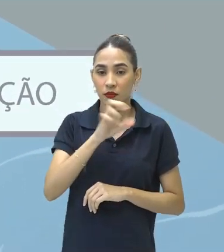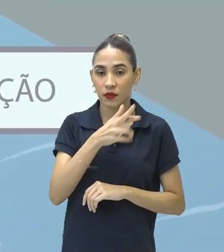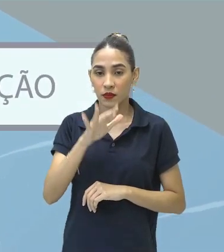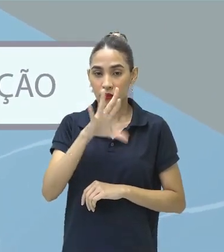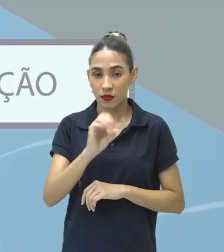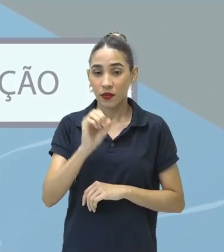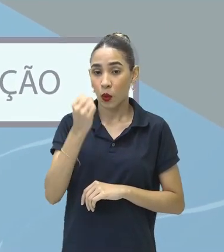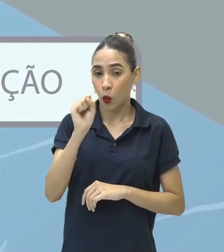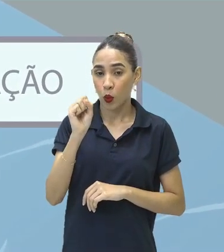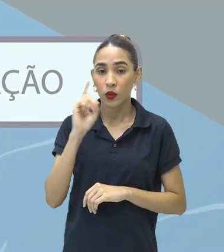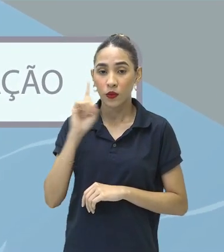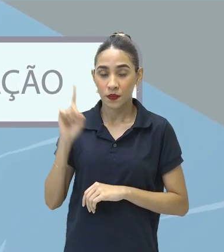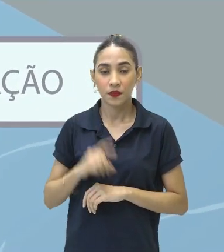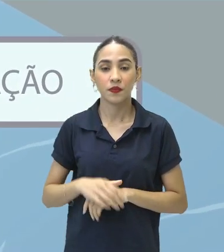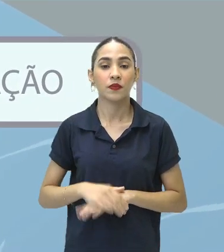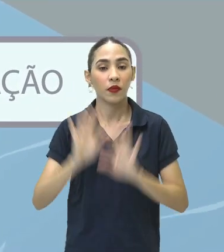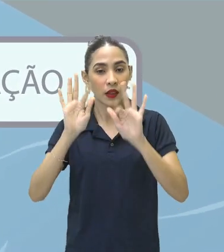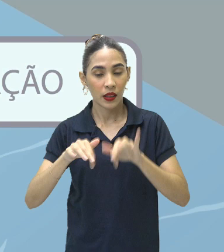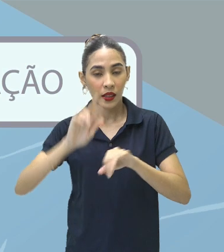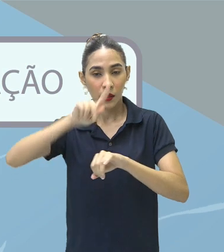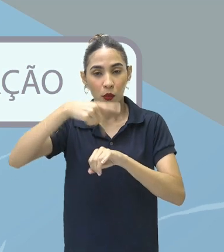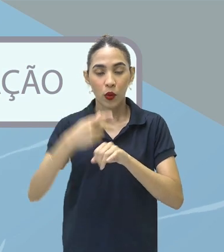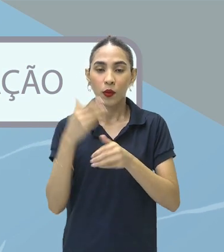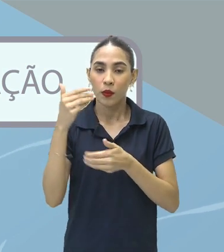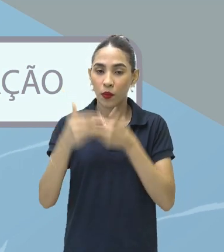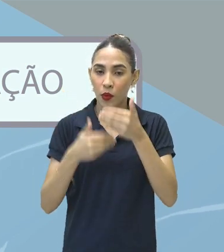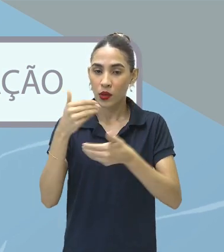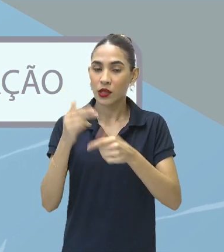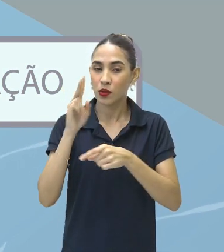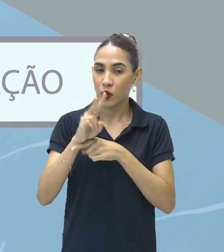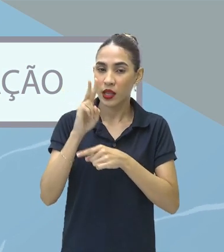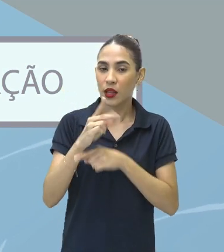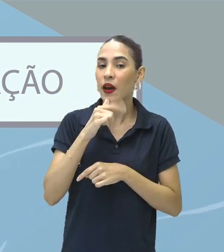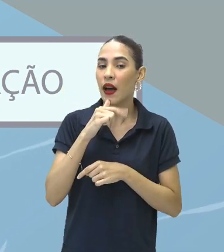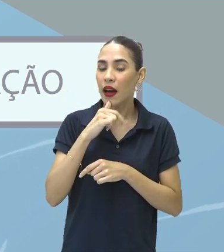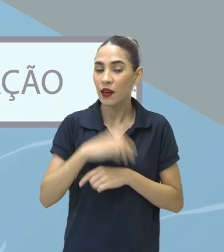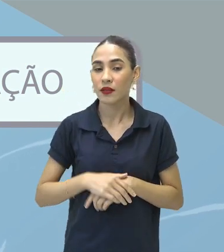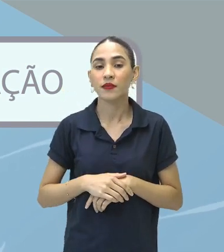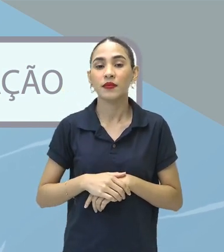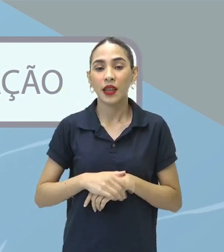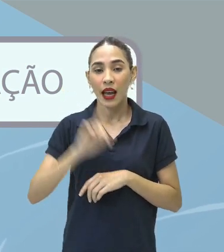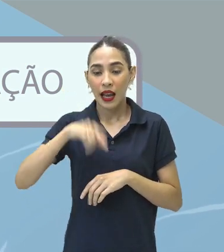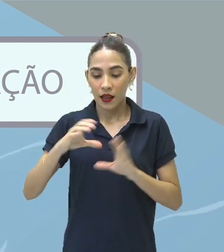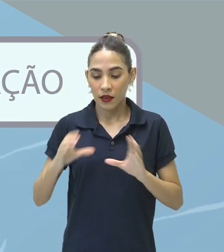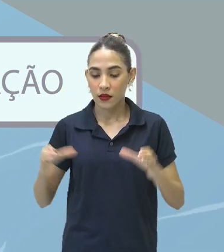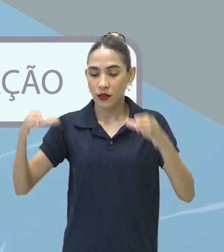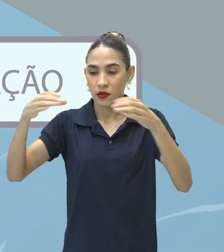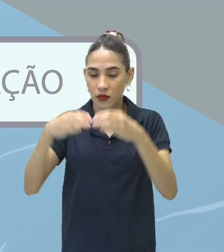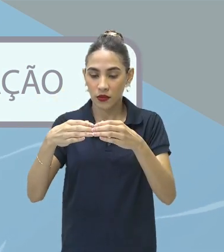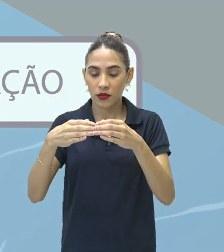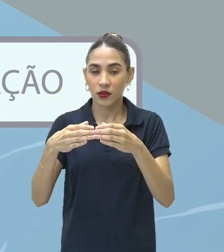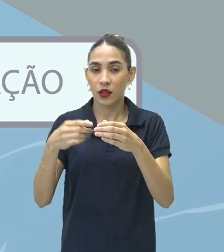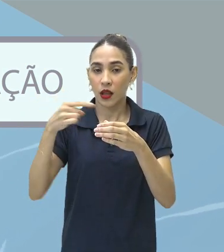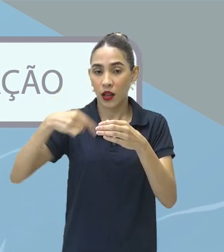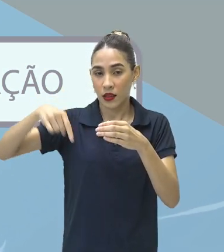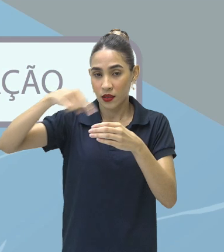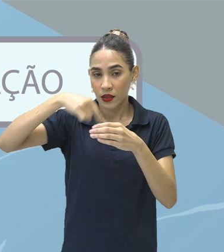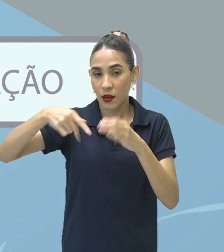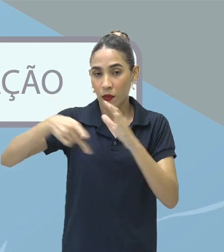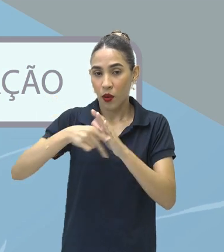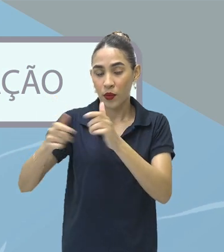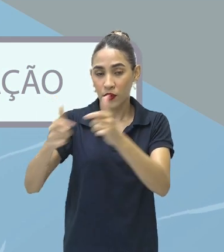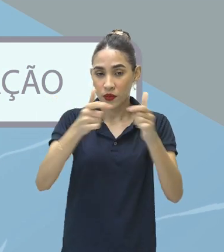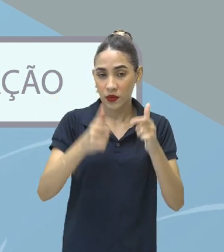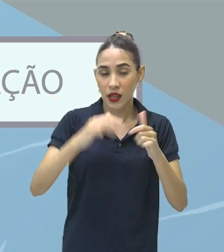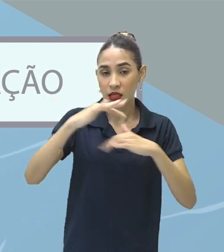Reservação. Por fim, após o processo de tratamento da água, ela é armazenada nos reservatórios espalhados pela